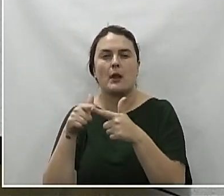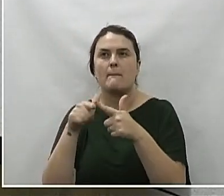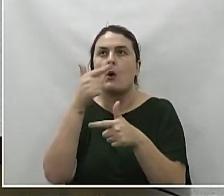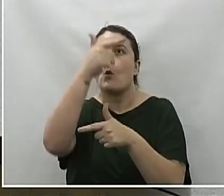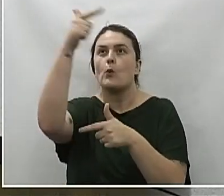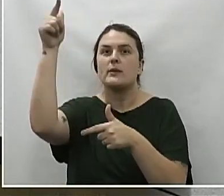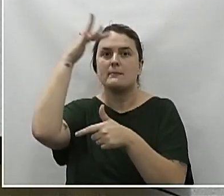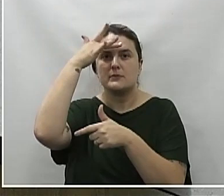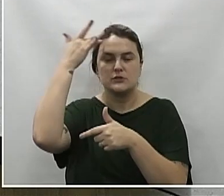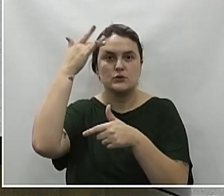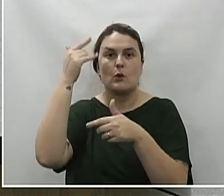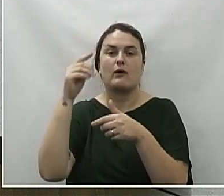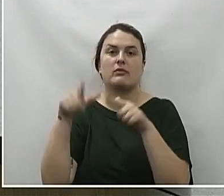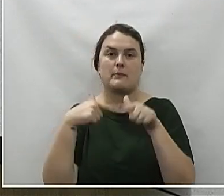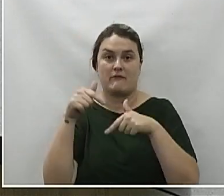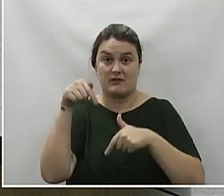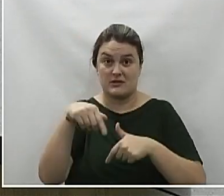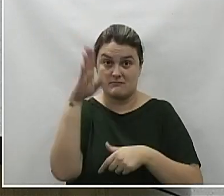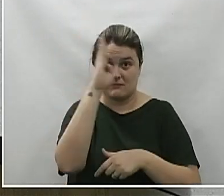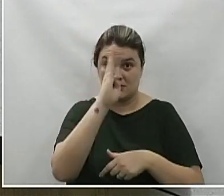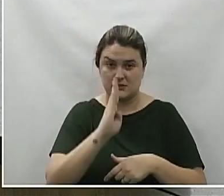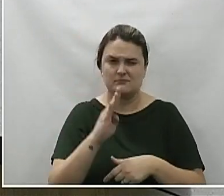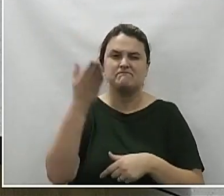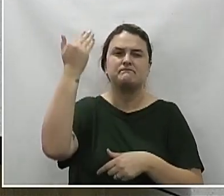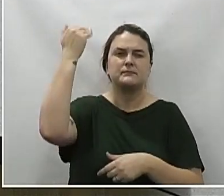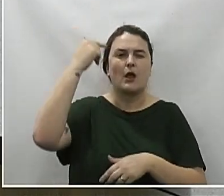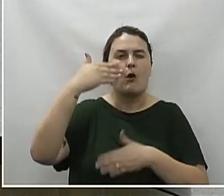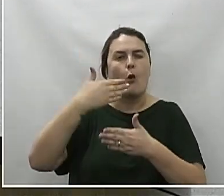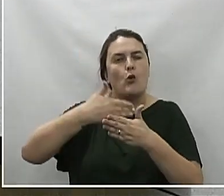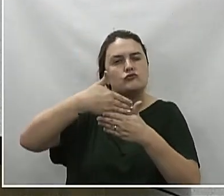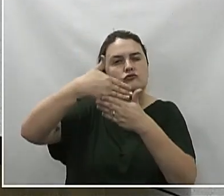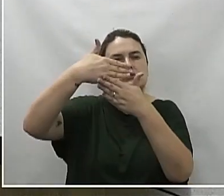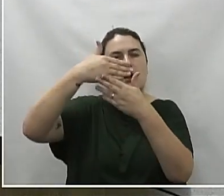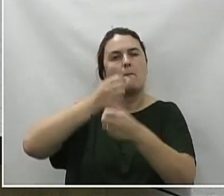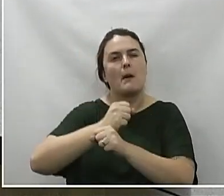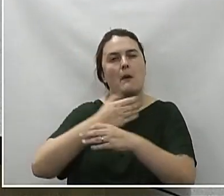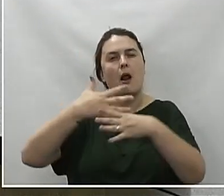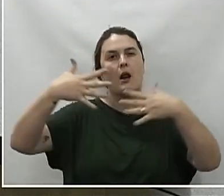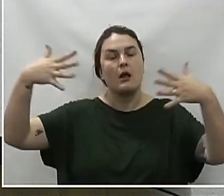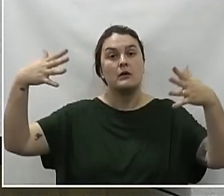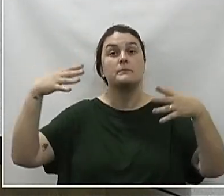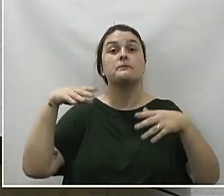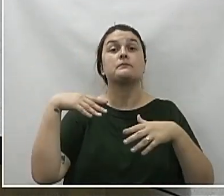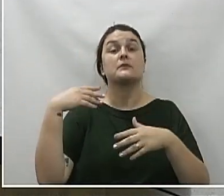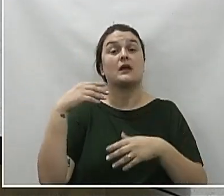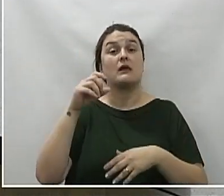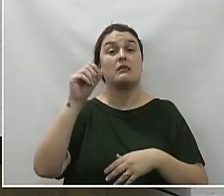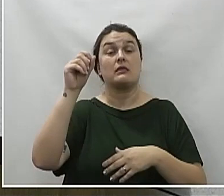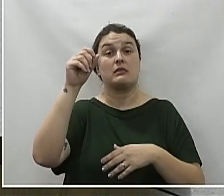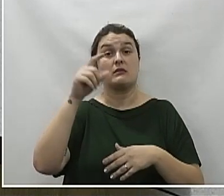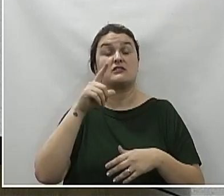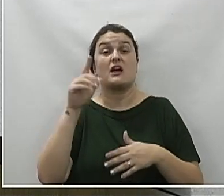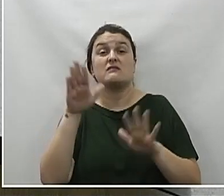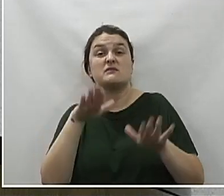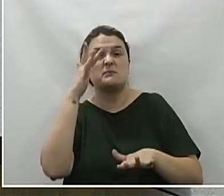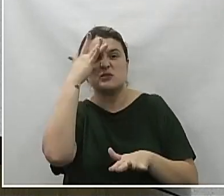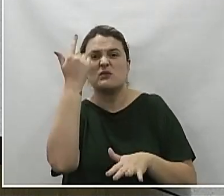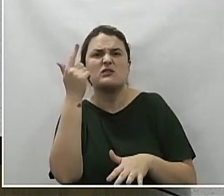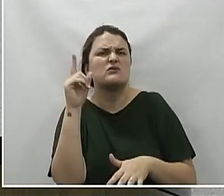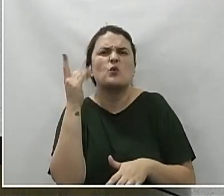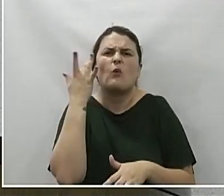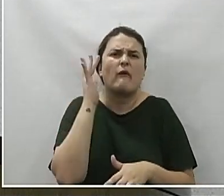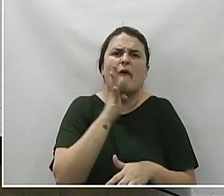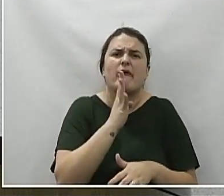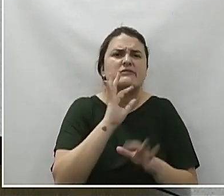estrangeiros ao Brasil na época as construções multiplicavam-se rapidamente sobre o comando de leigos e